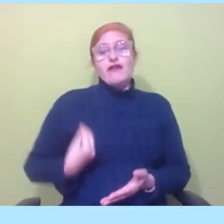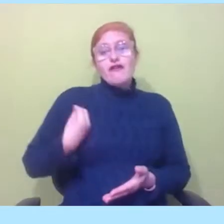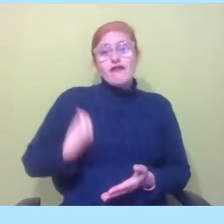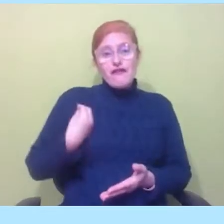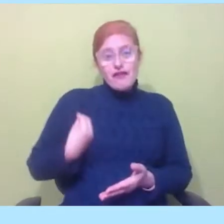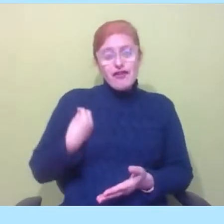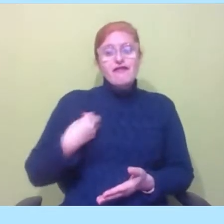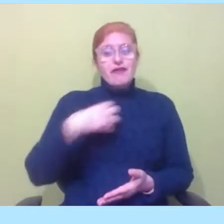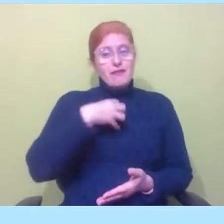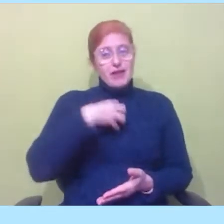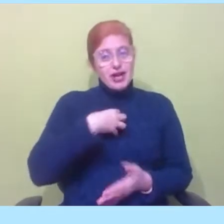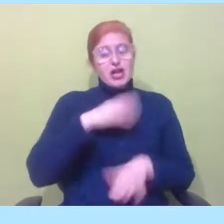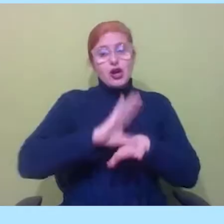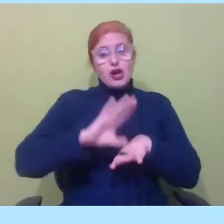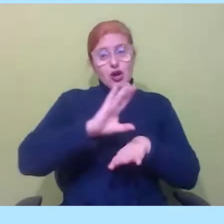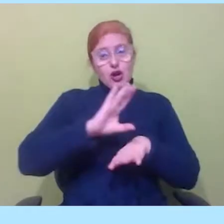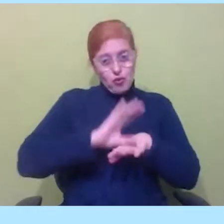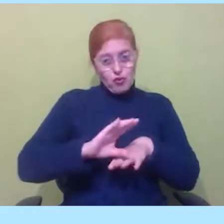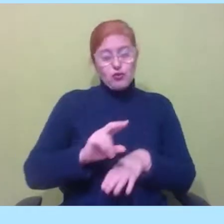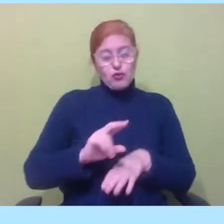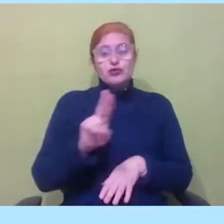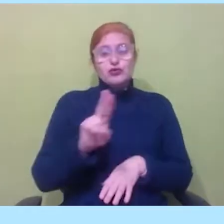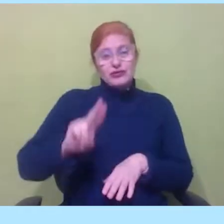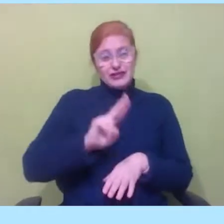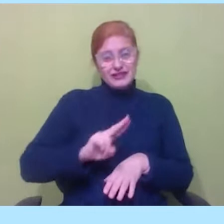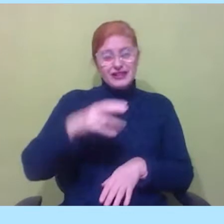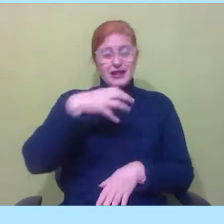Universidade Federal da Bahia.